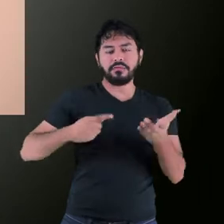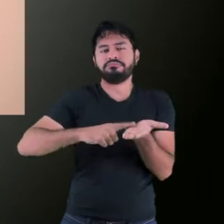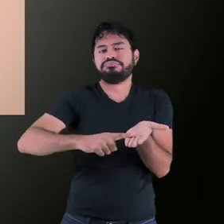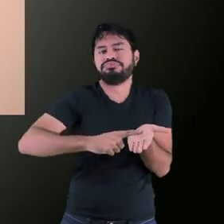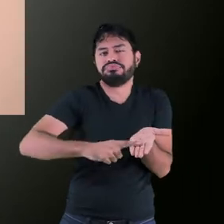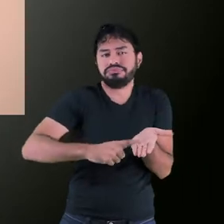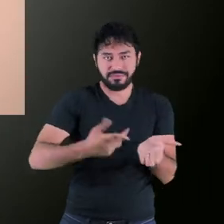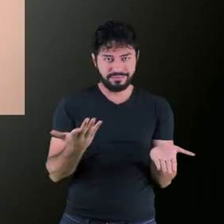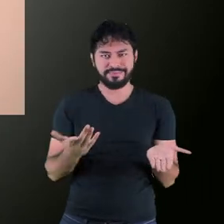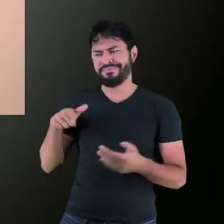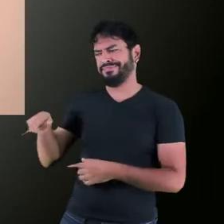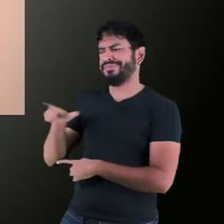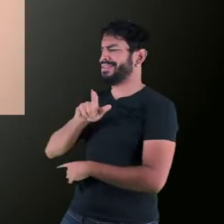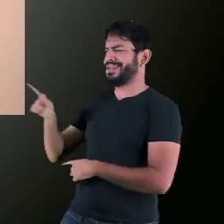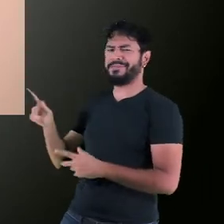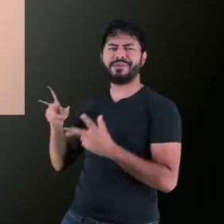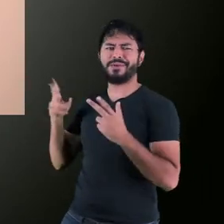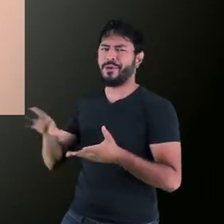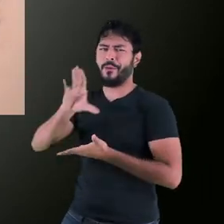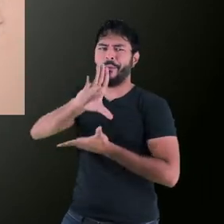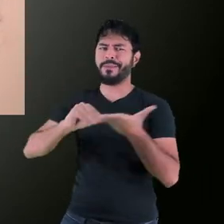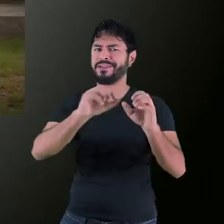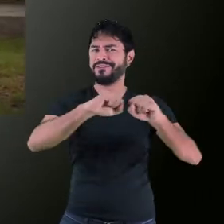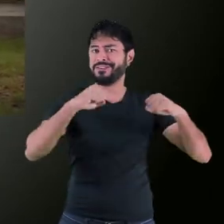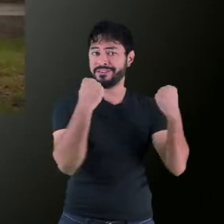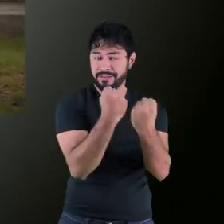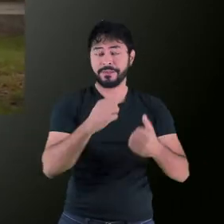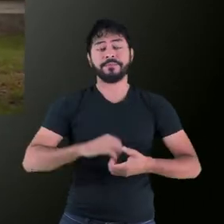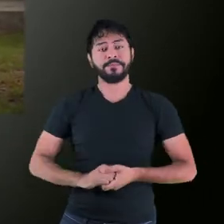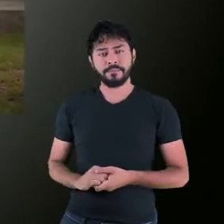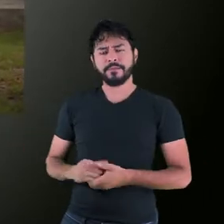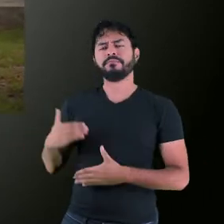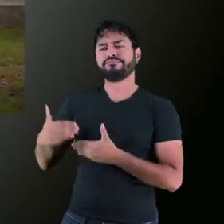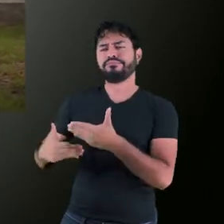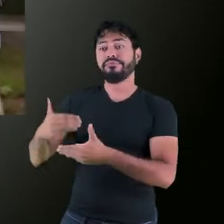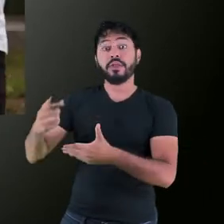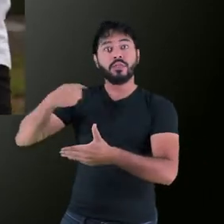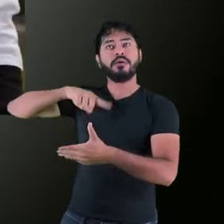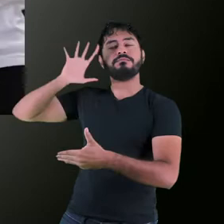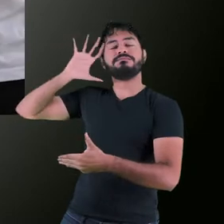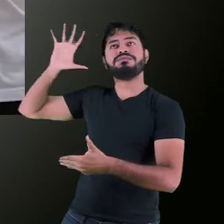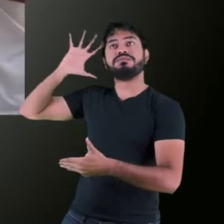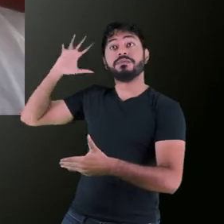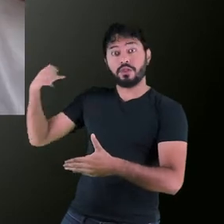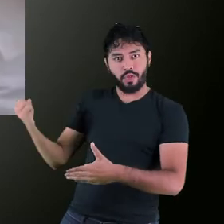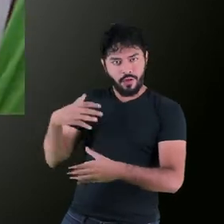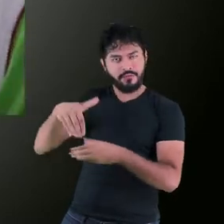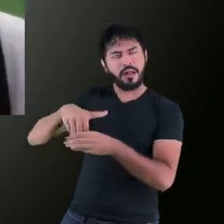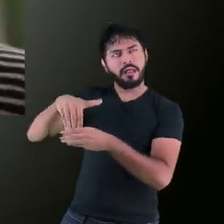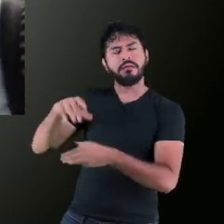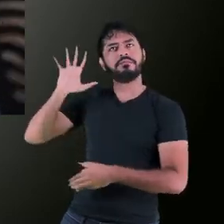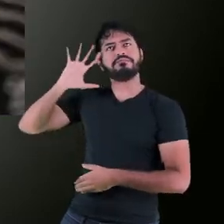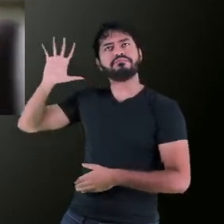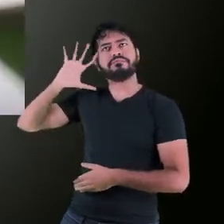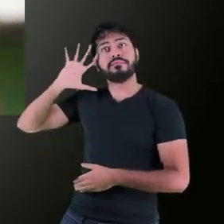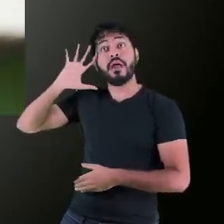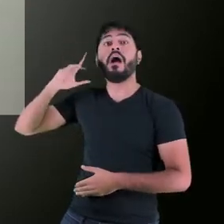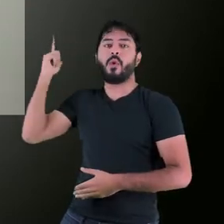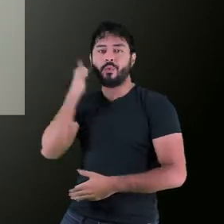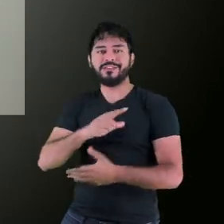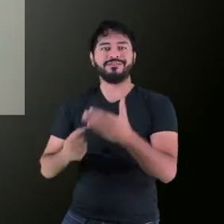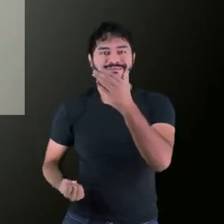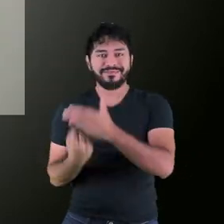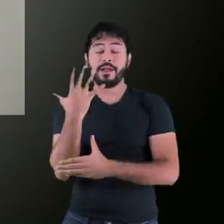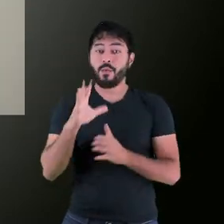crime. E daí a gente foi pensando, teve novas eleições, a gente foi pensando, pensando, e a gente conseguiu montar uma chapa onde